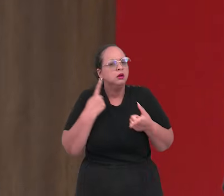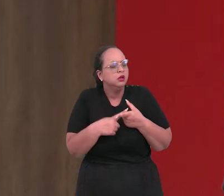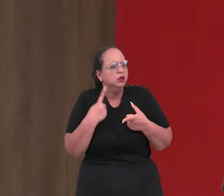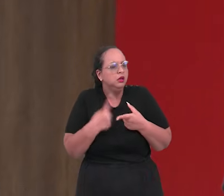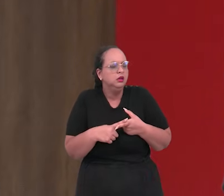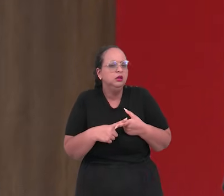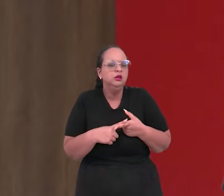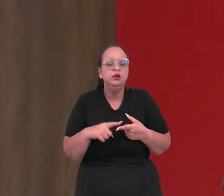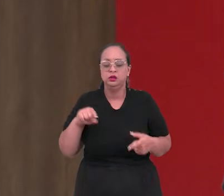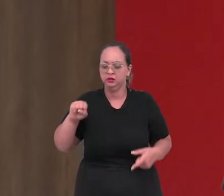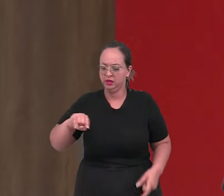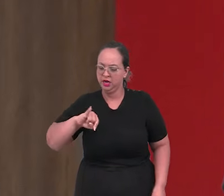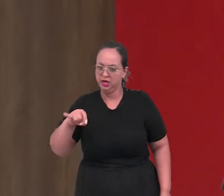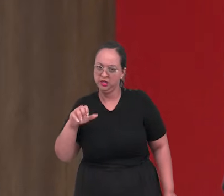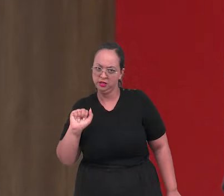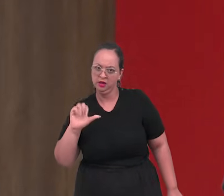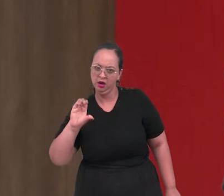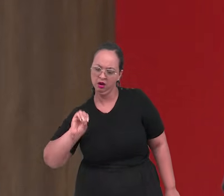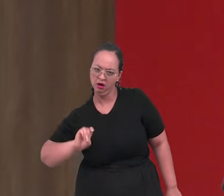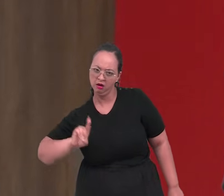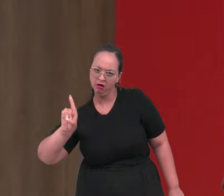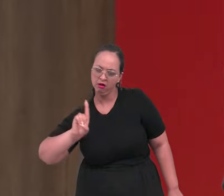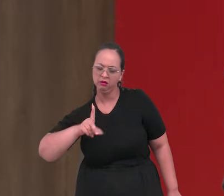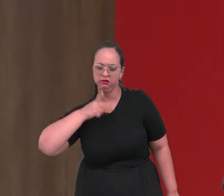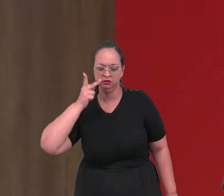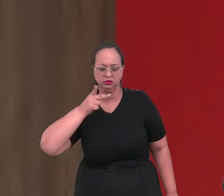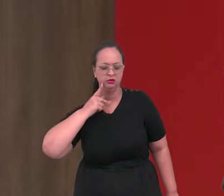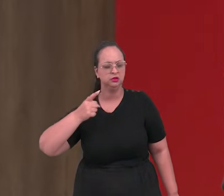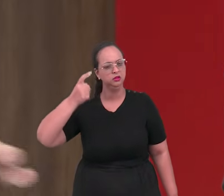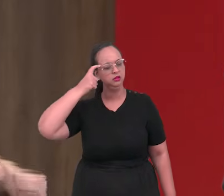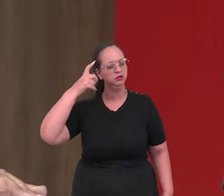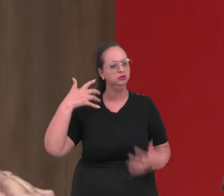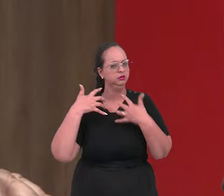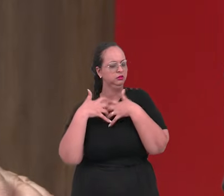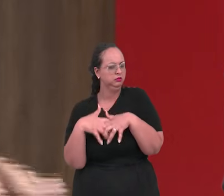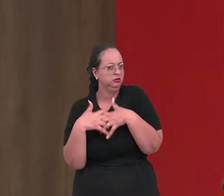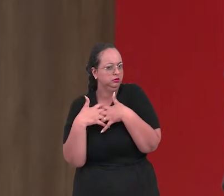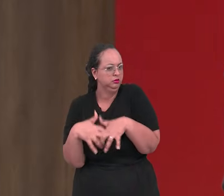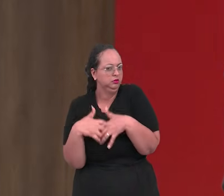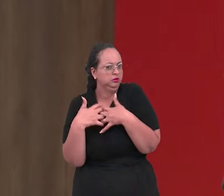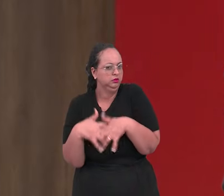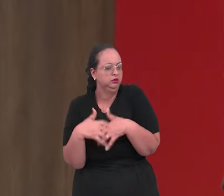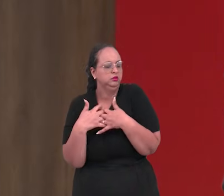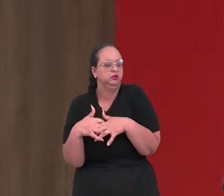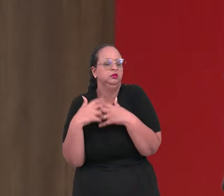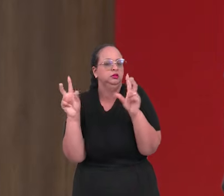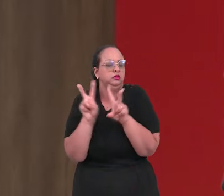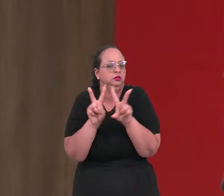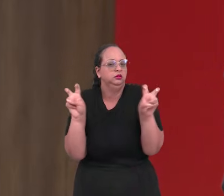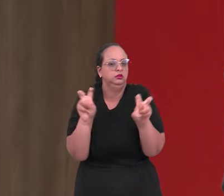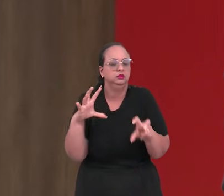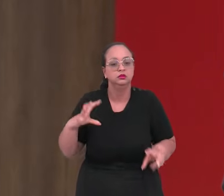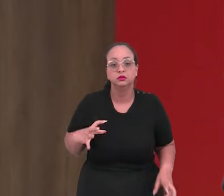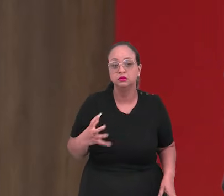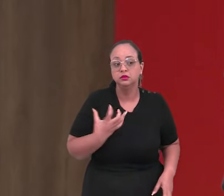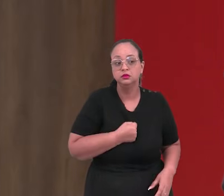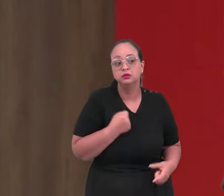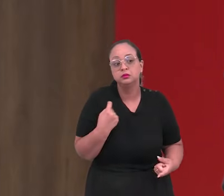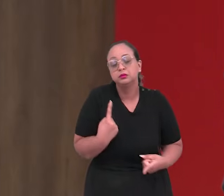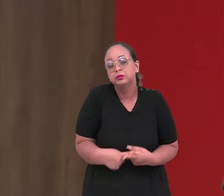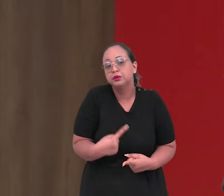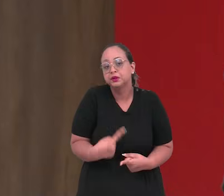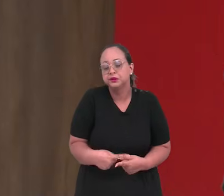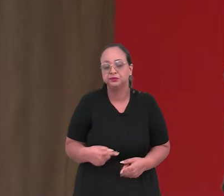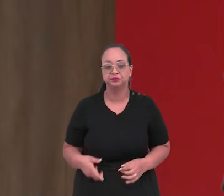que o Jacó Armínio surgiu com esse pensamento, até um pensamento sobre a salvação,